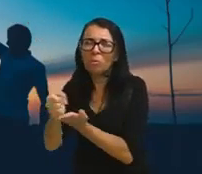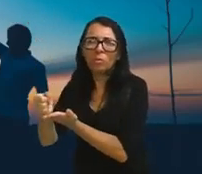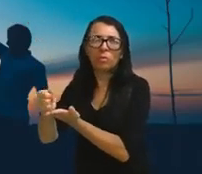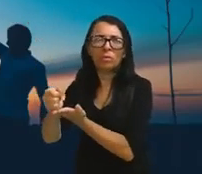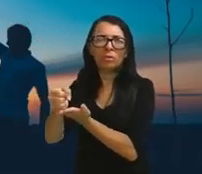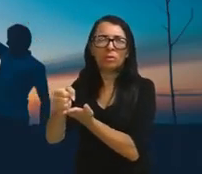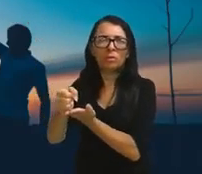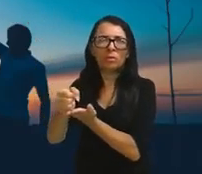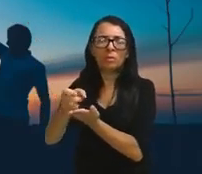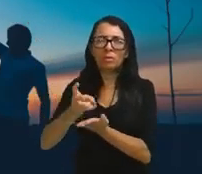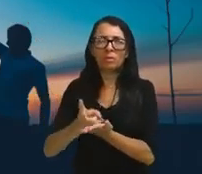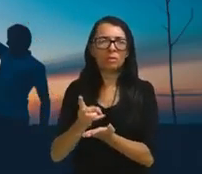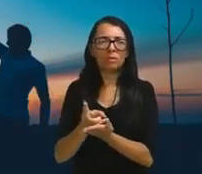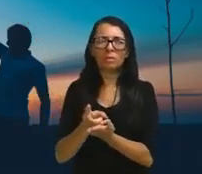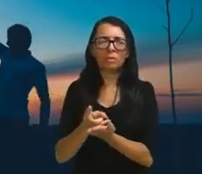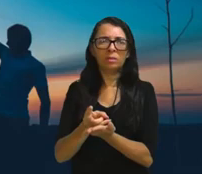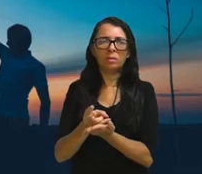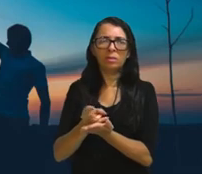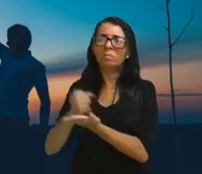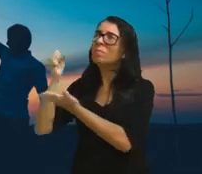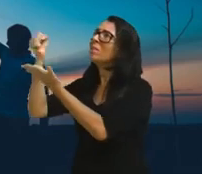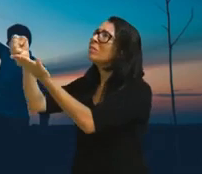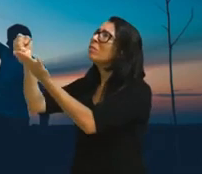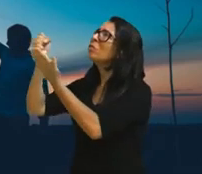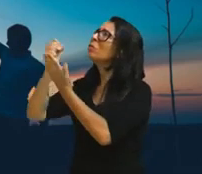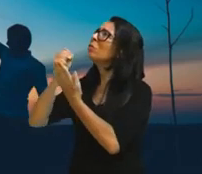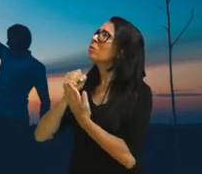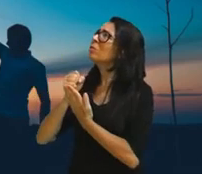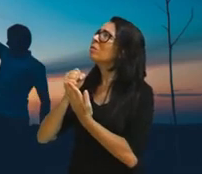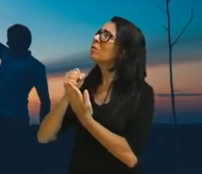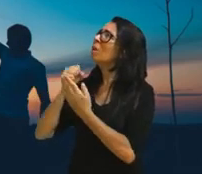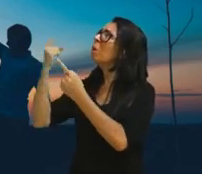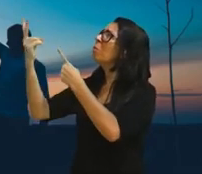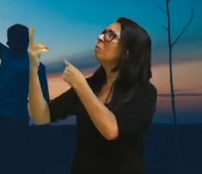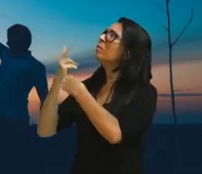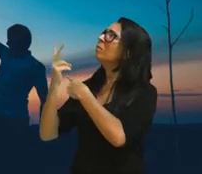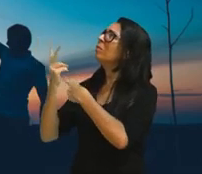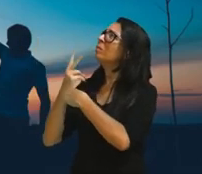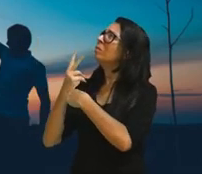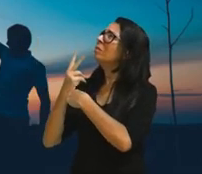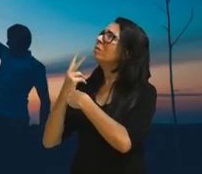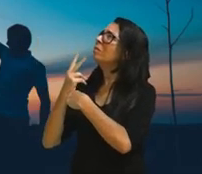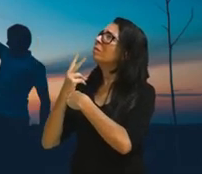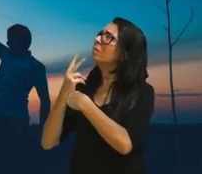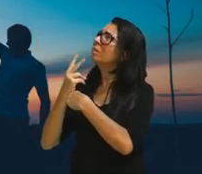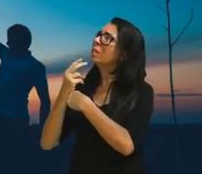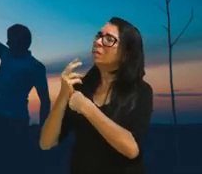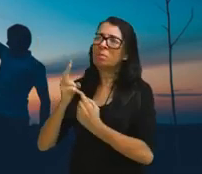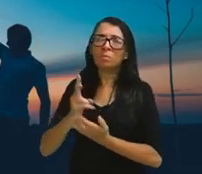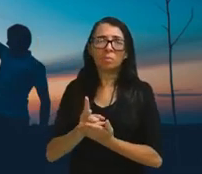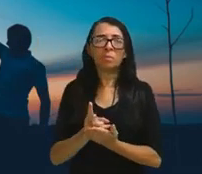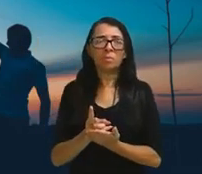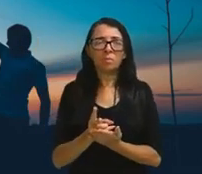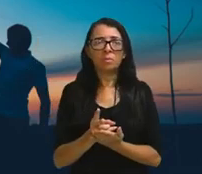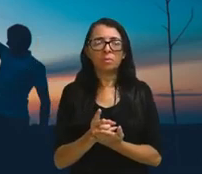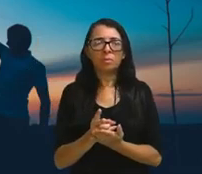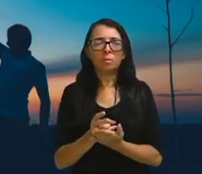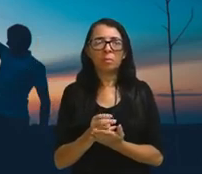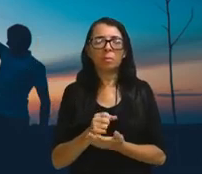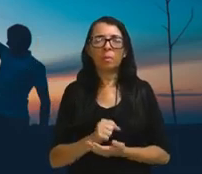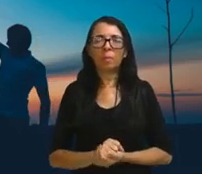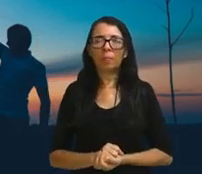ajuda, sem o auxílio, sem a bondade do Senhor. Quando reconhecemos a